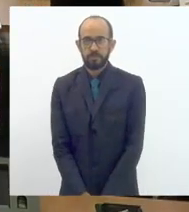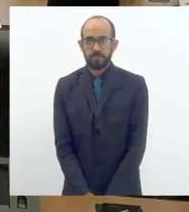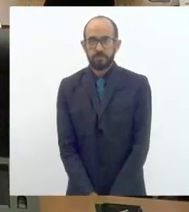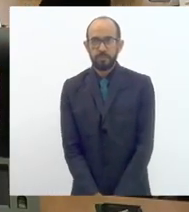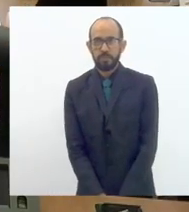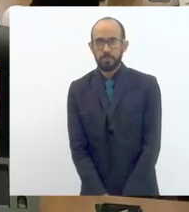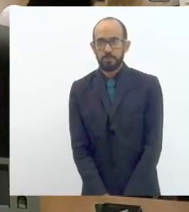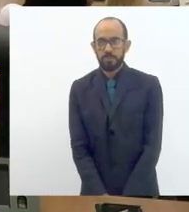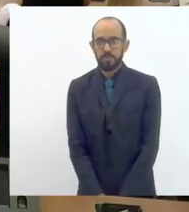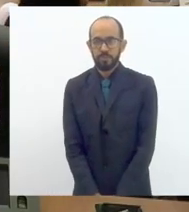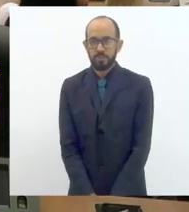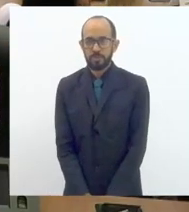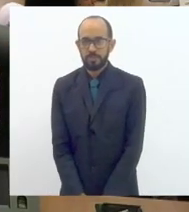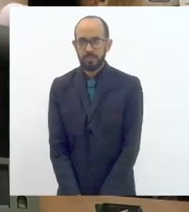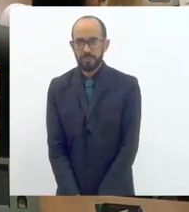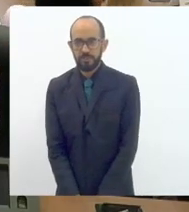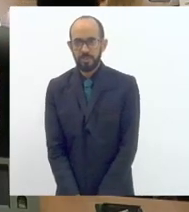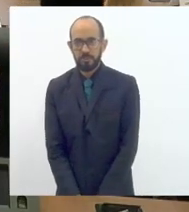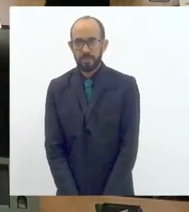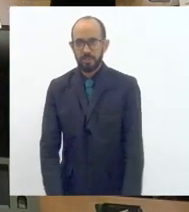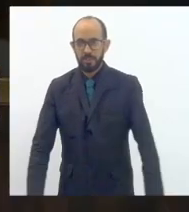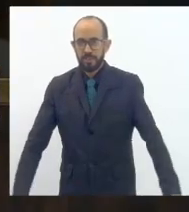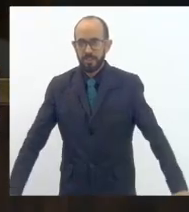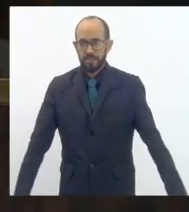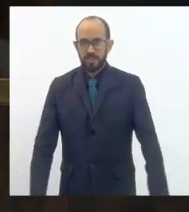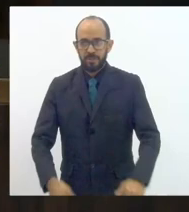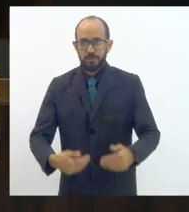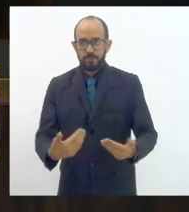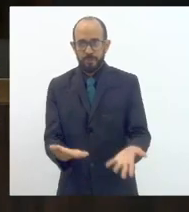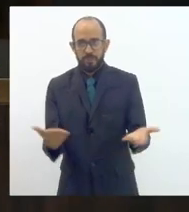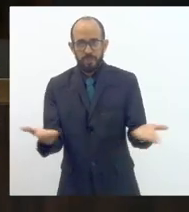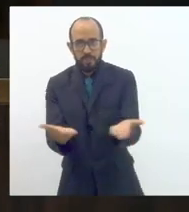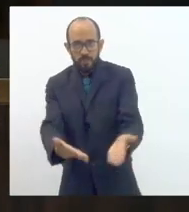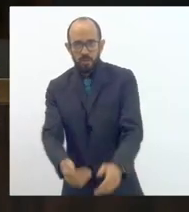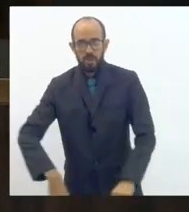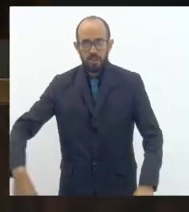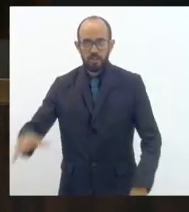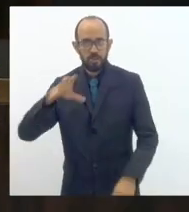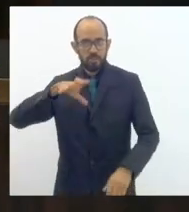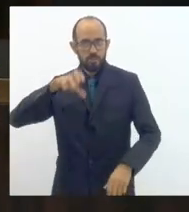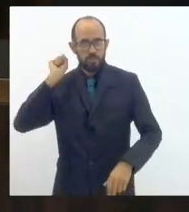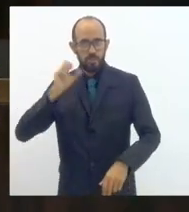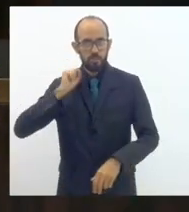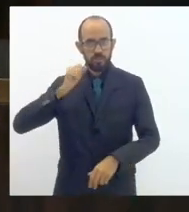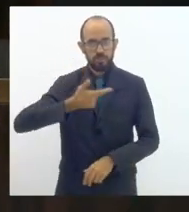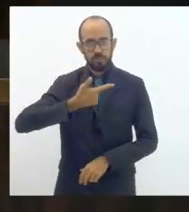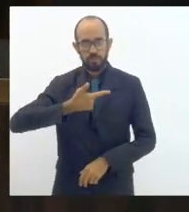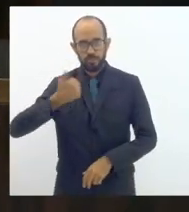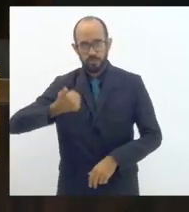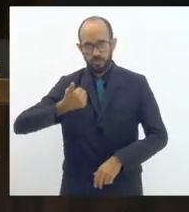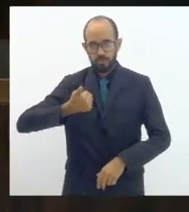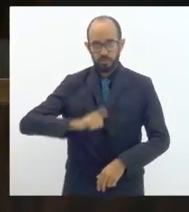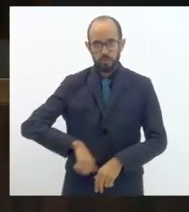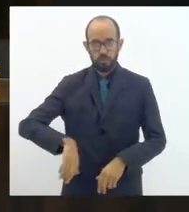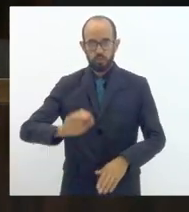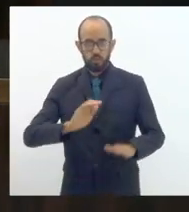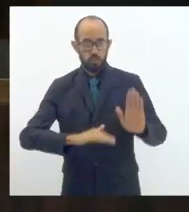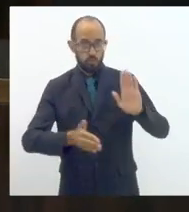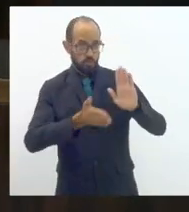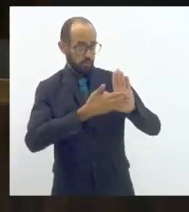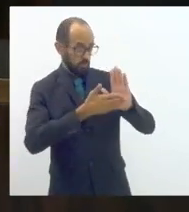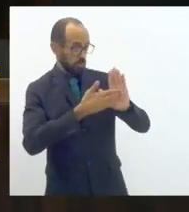Muito obrigada, Luan. Então, agora ouvimos os 21 candidatos da mesa diretora